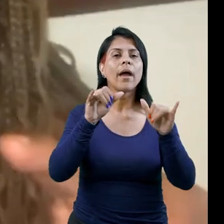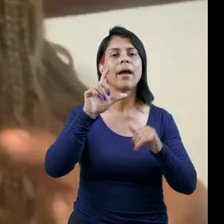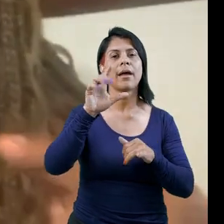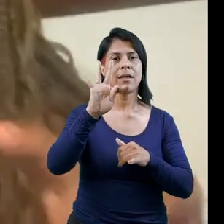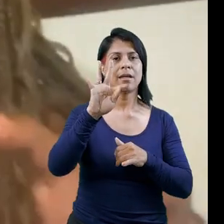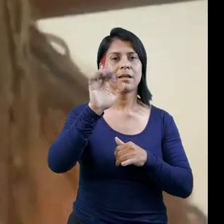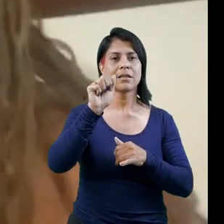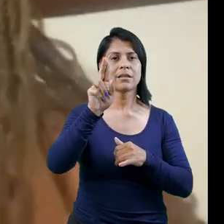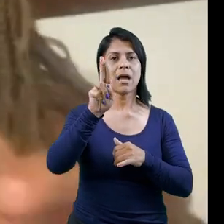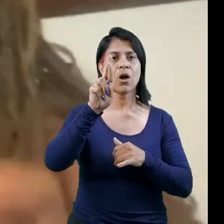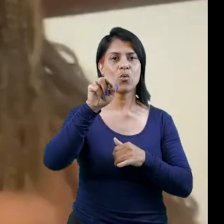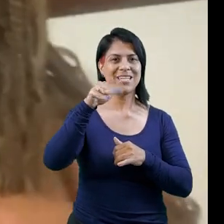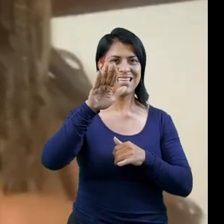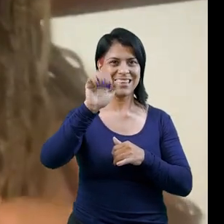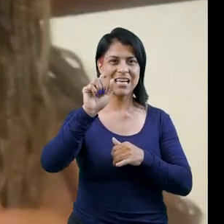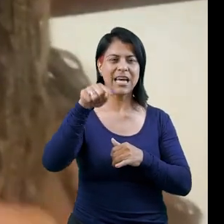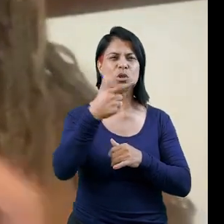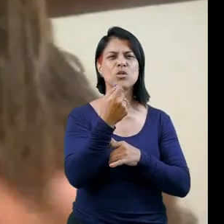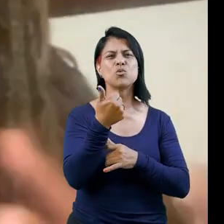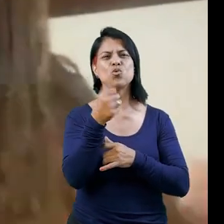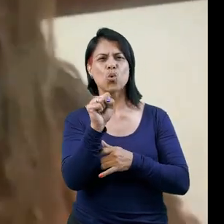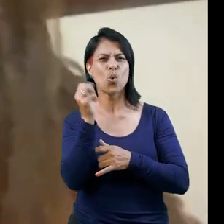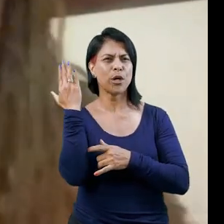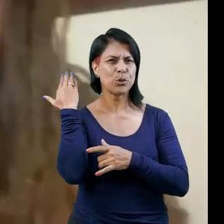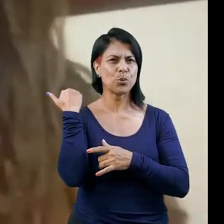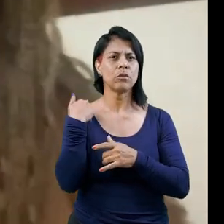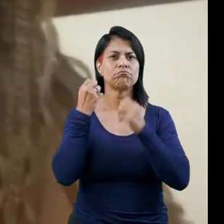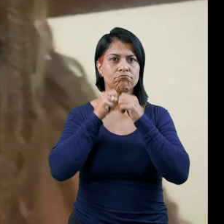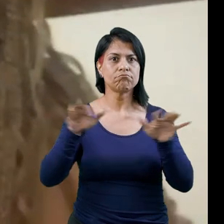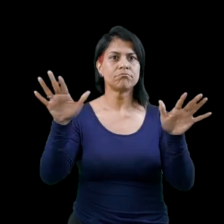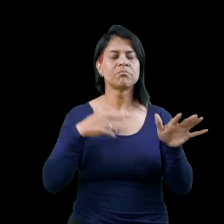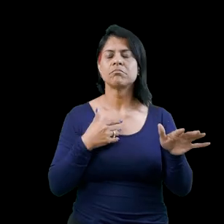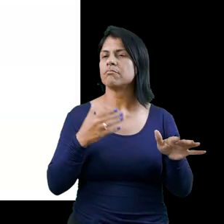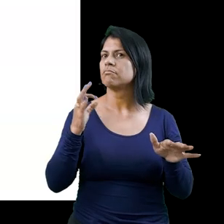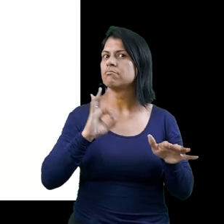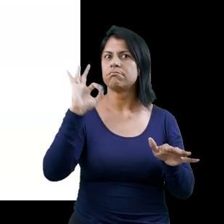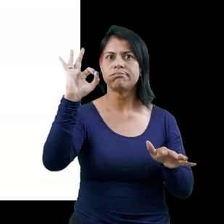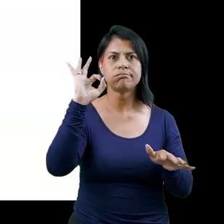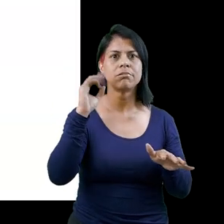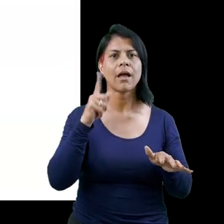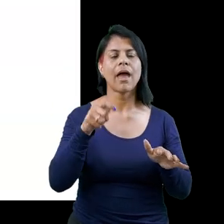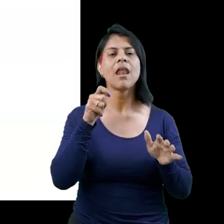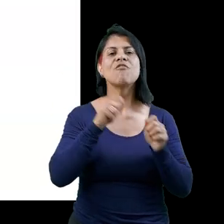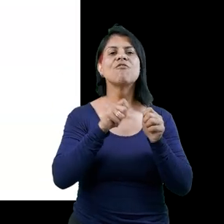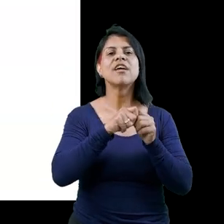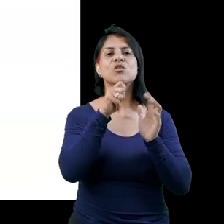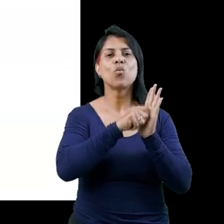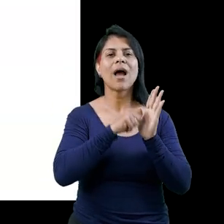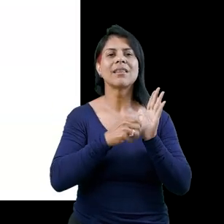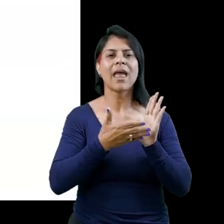não me engano, ela fez algo foda, eu acho foda. Ela lançou um caderno de